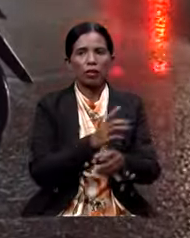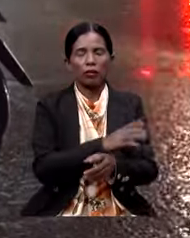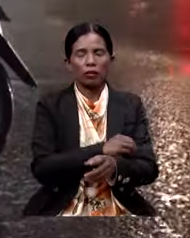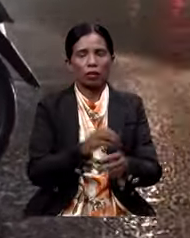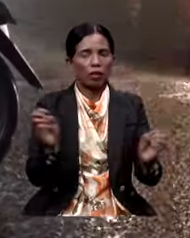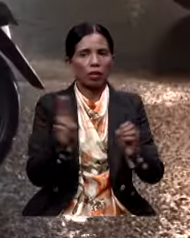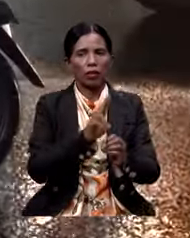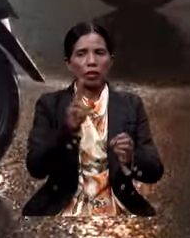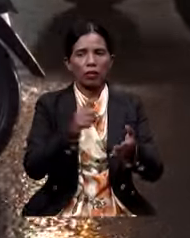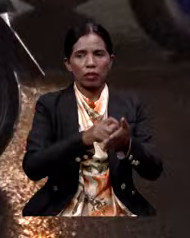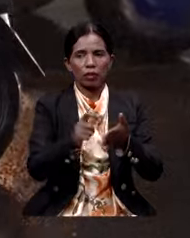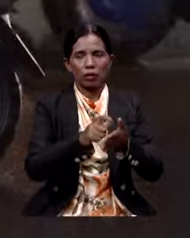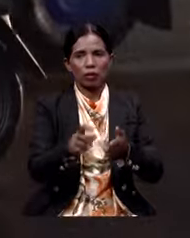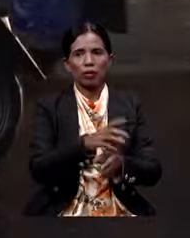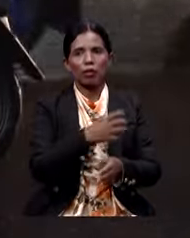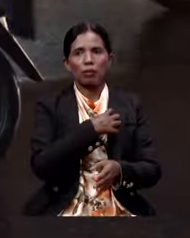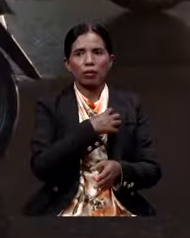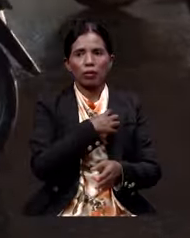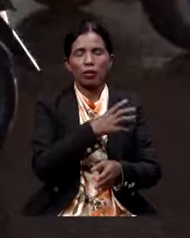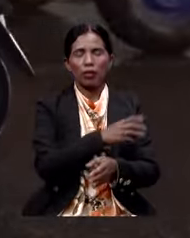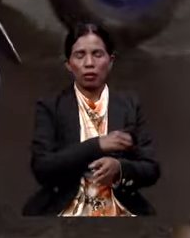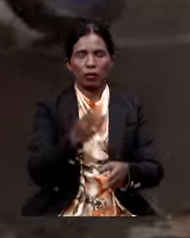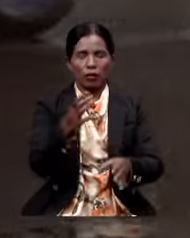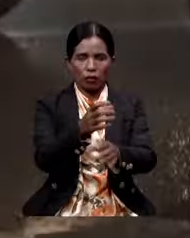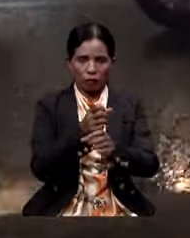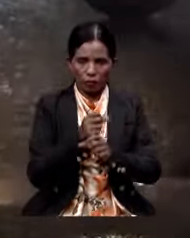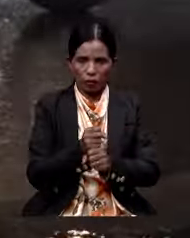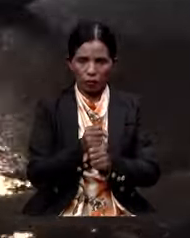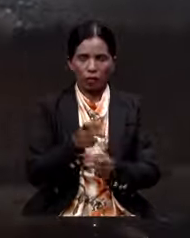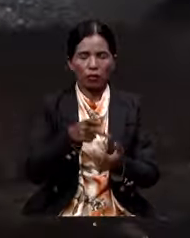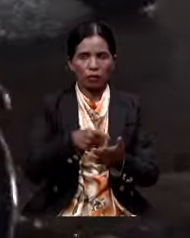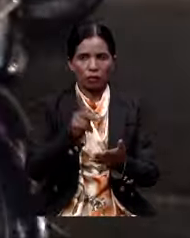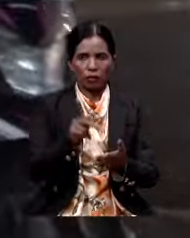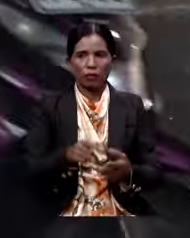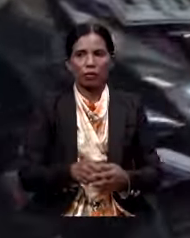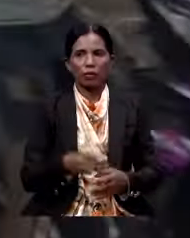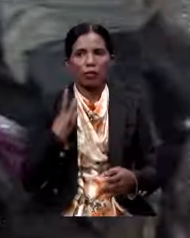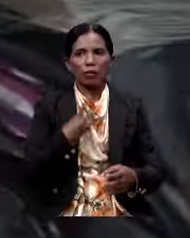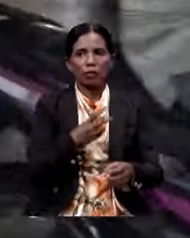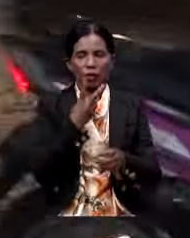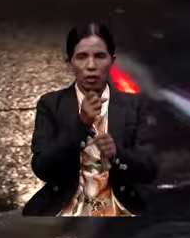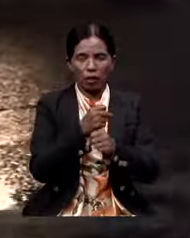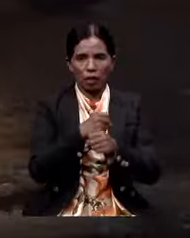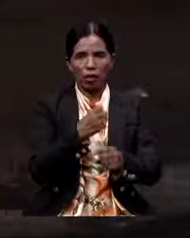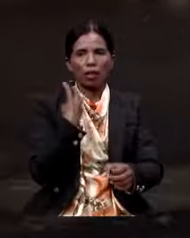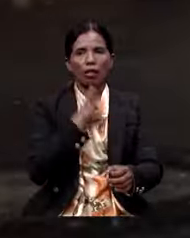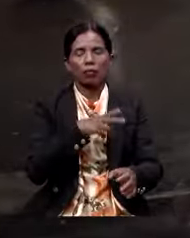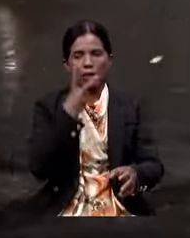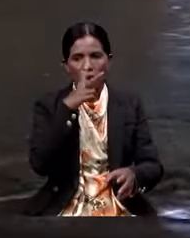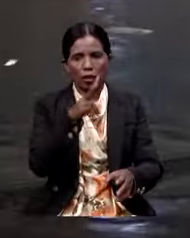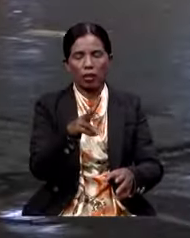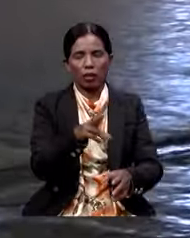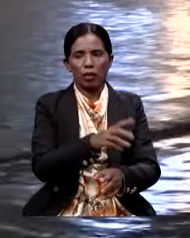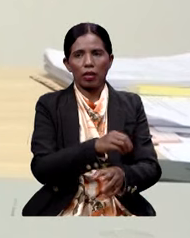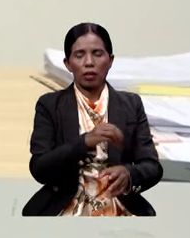Chapa Matrícula Original, Polícia de Trânsito se prende, Rodi Selo Coima. Ami se halo checkpoint quando ami hetan plat